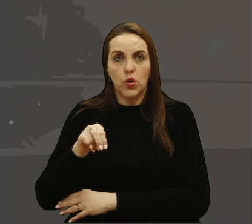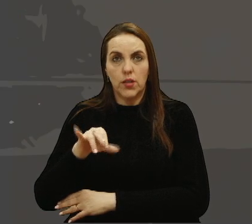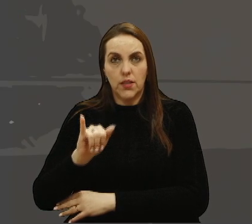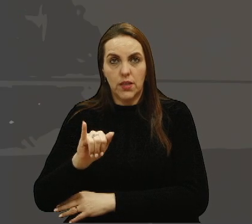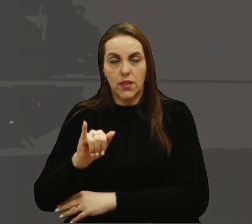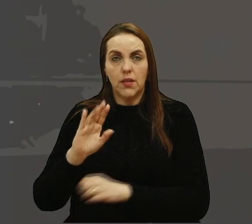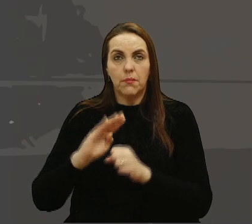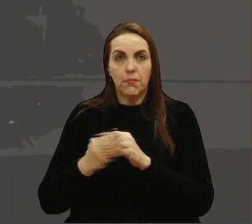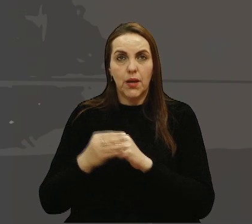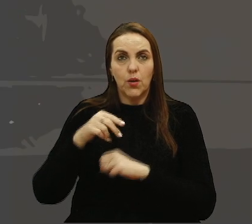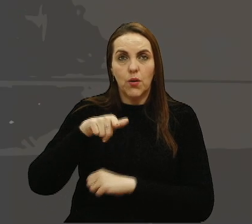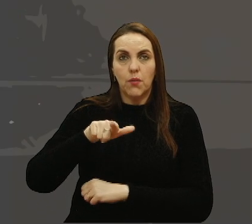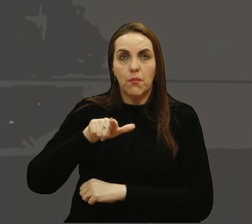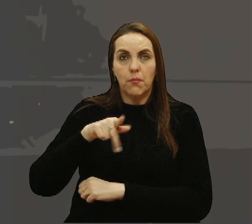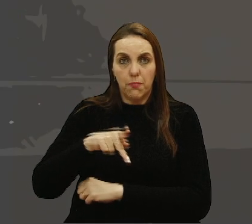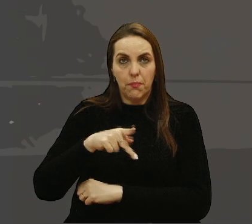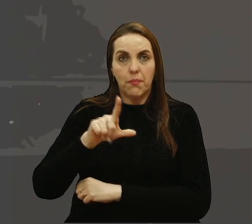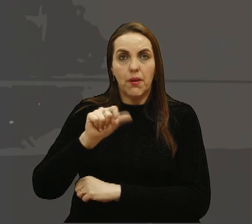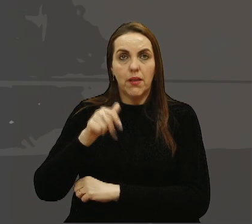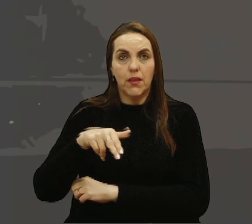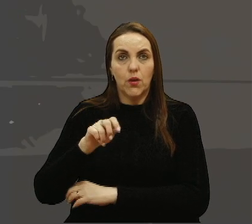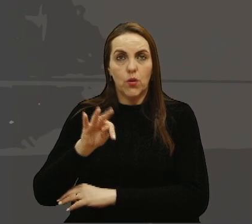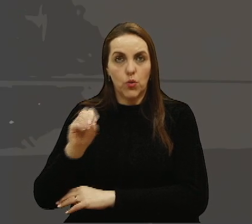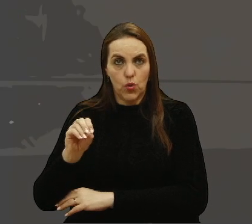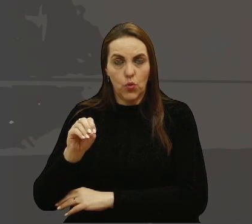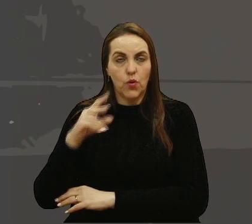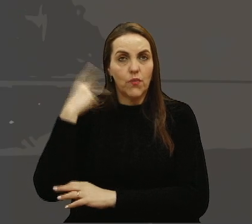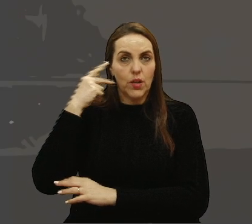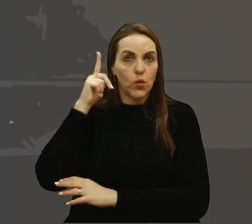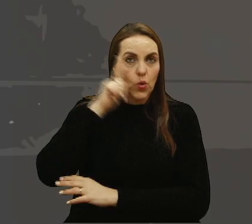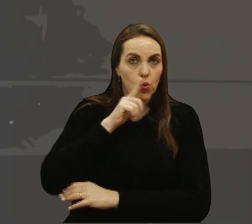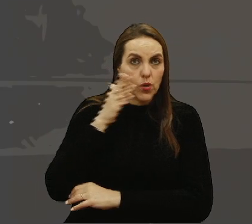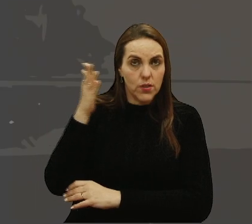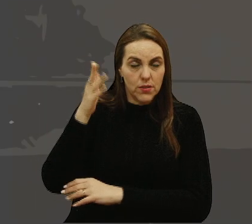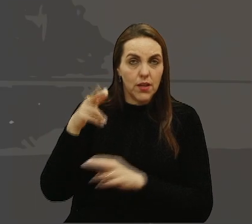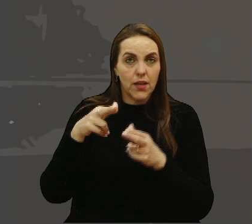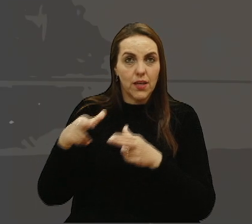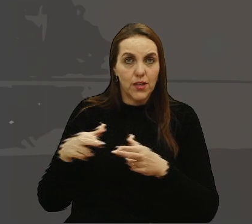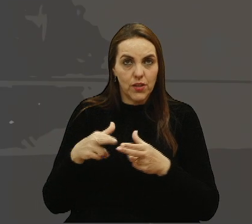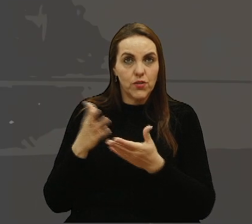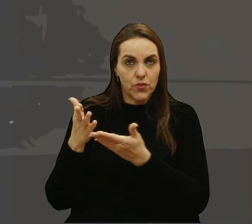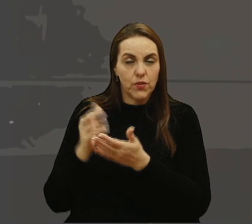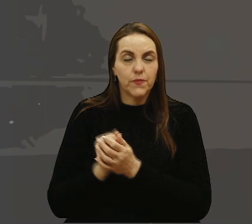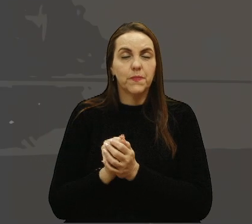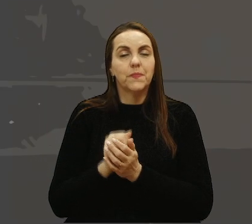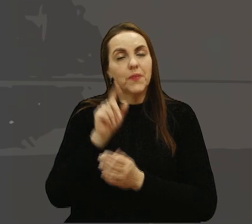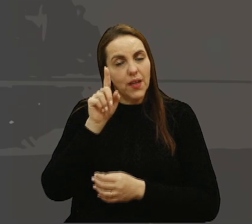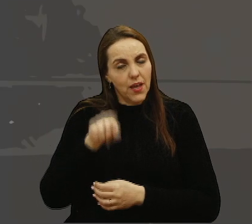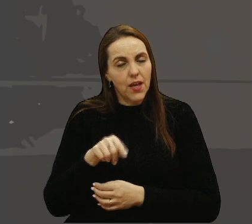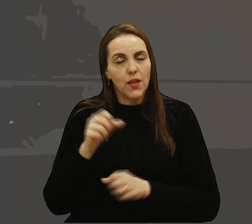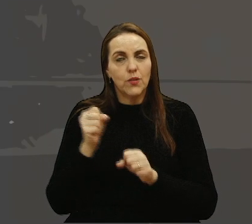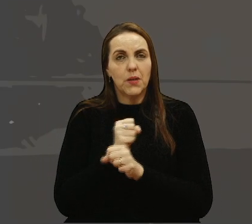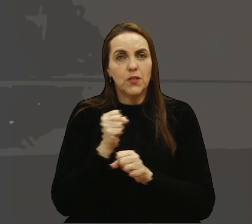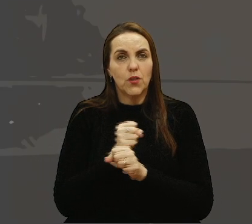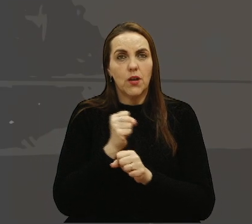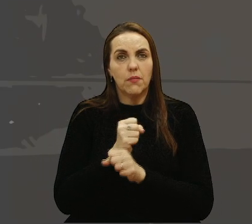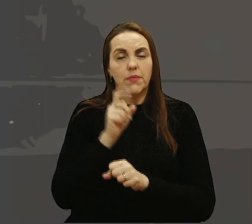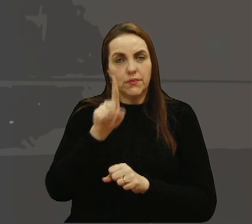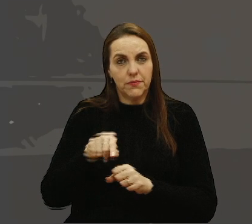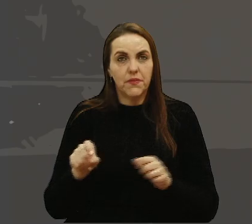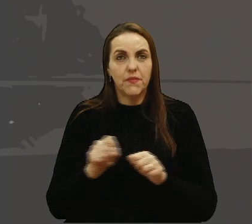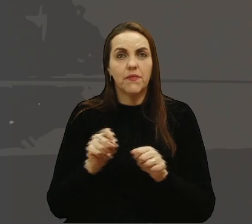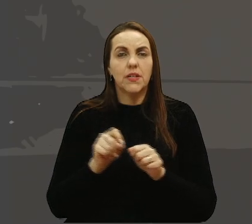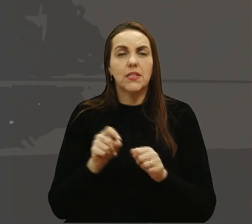nosso colega vereador Lucas Caregnato é daquela região. Obras que irão